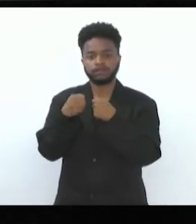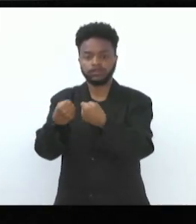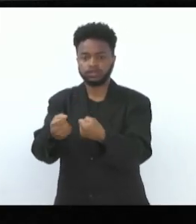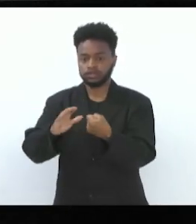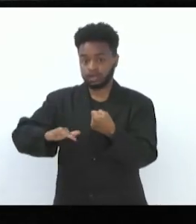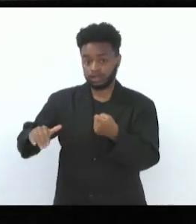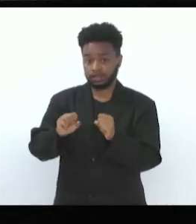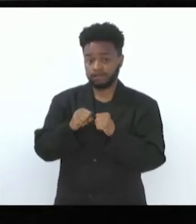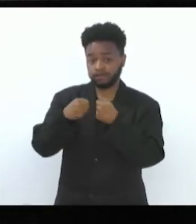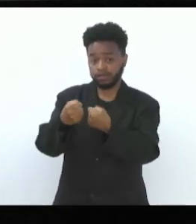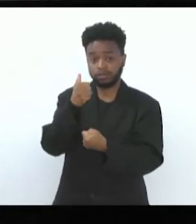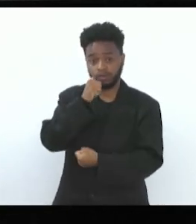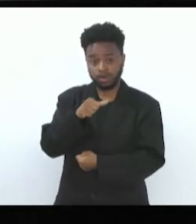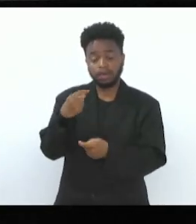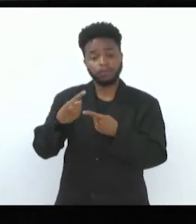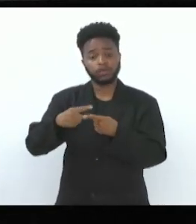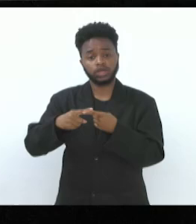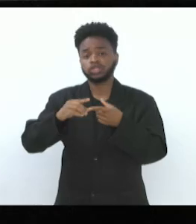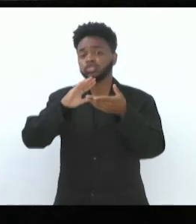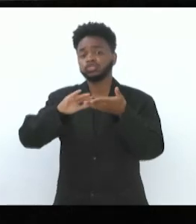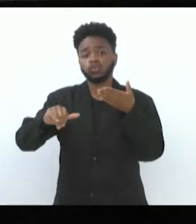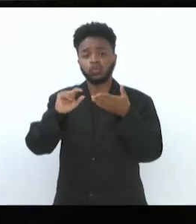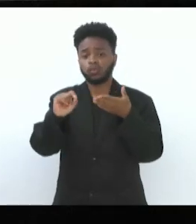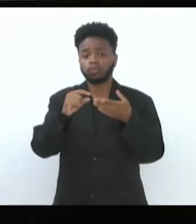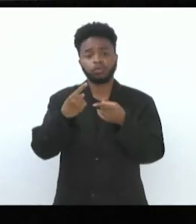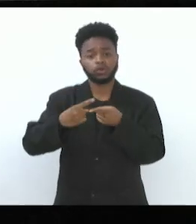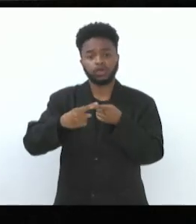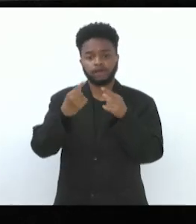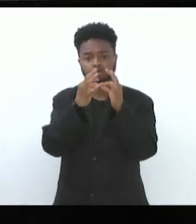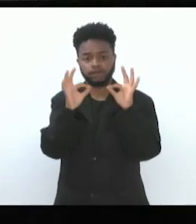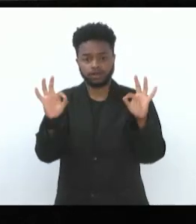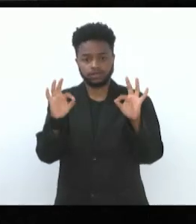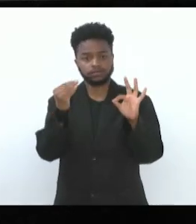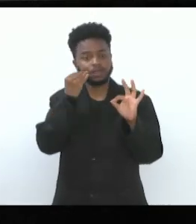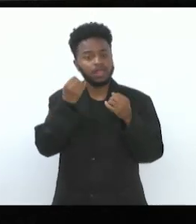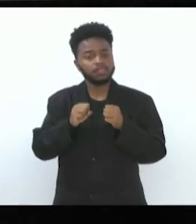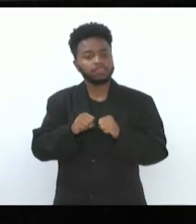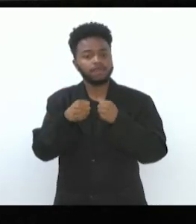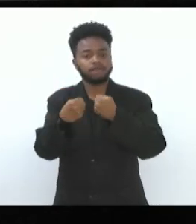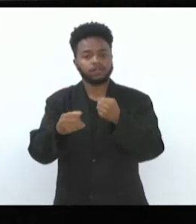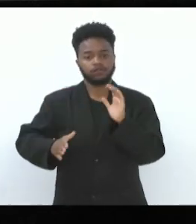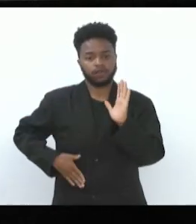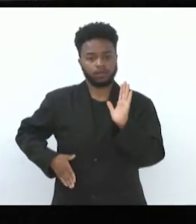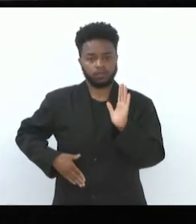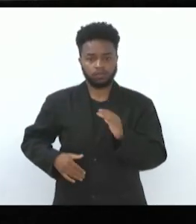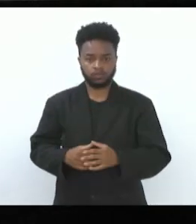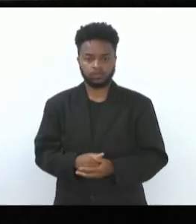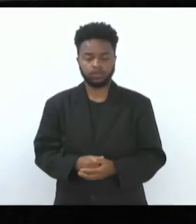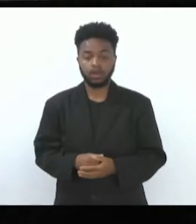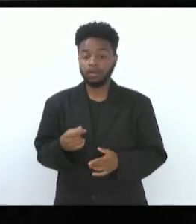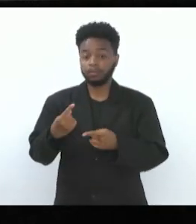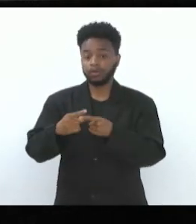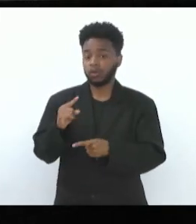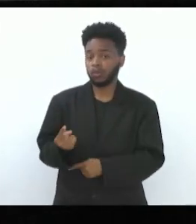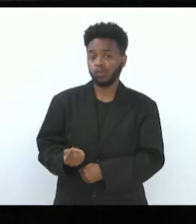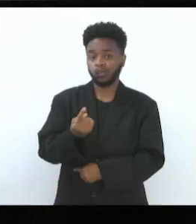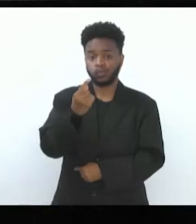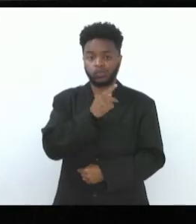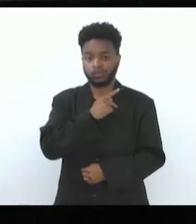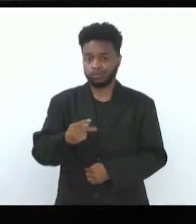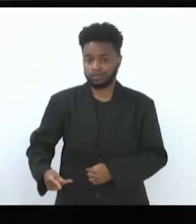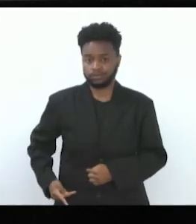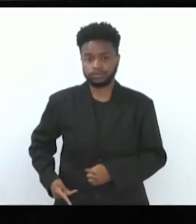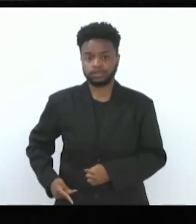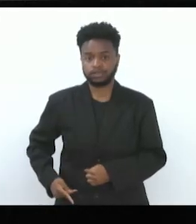quê? Por que o safado tirou esse trecho? Para defender vagabundo. Porque ele foi o único presidente que se